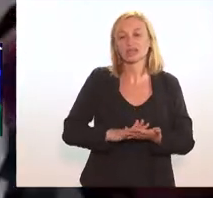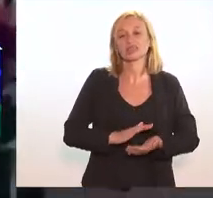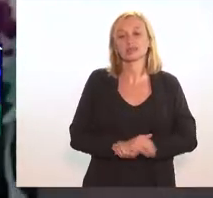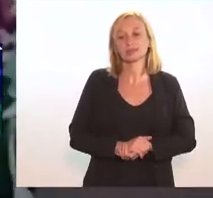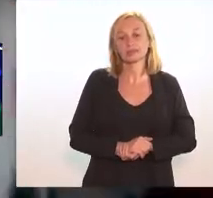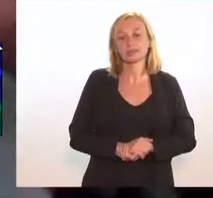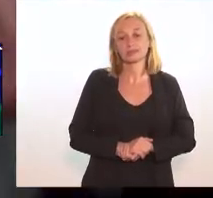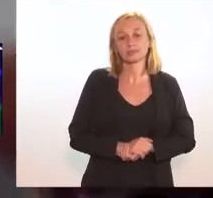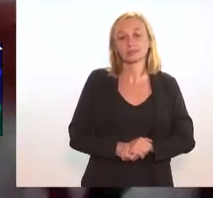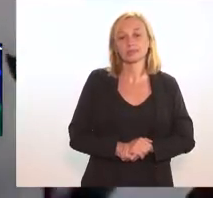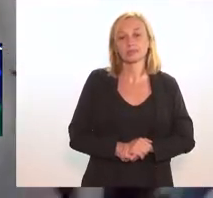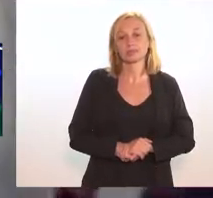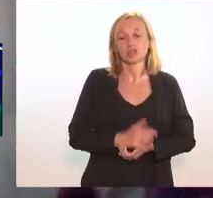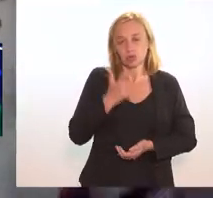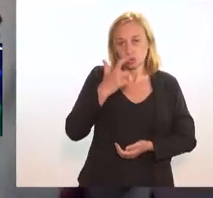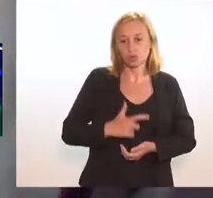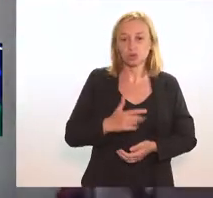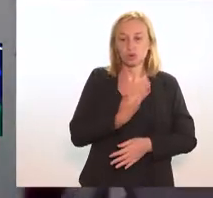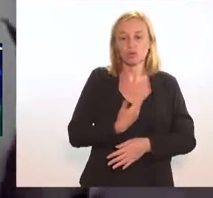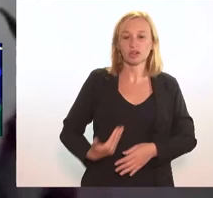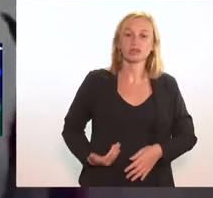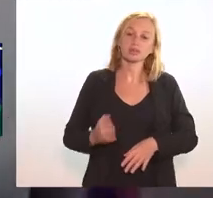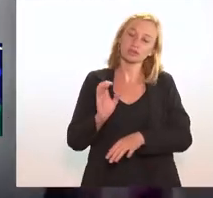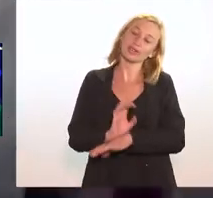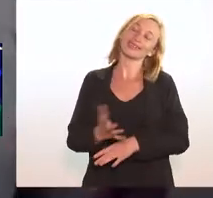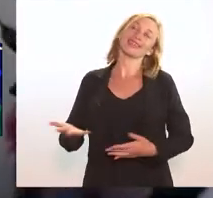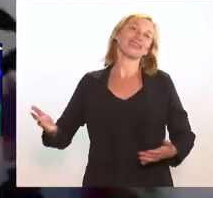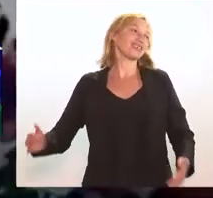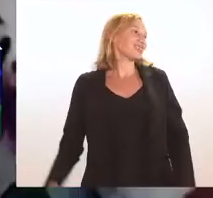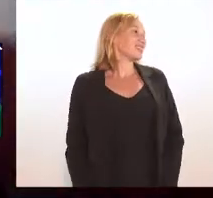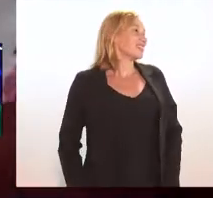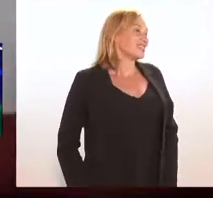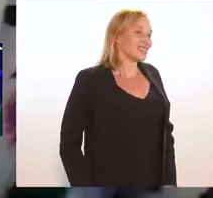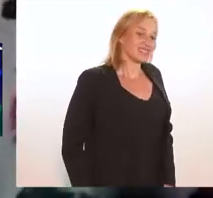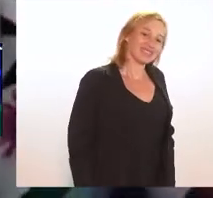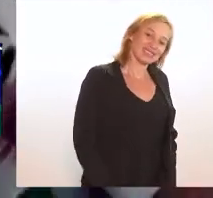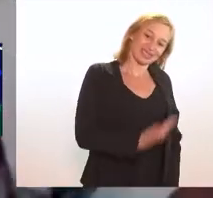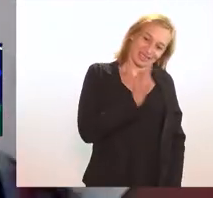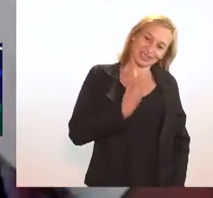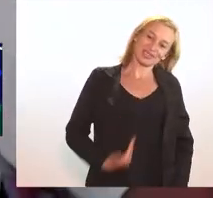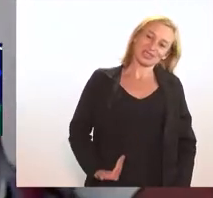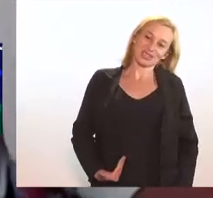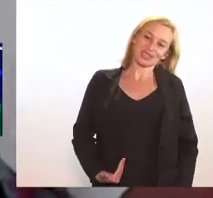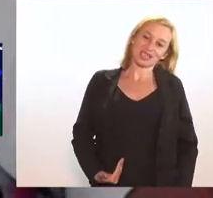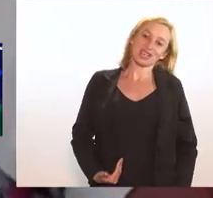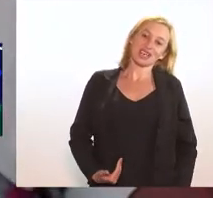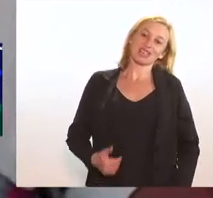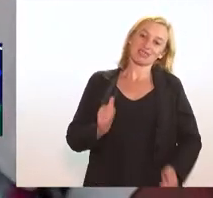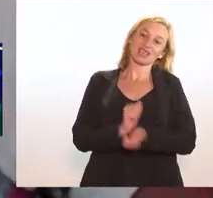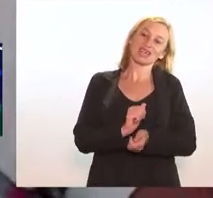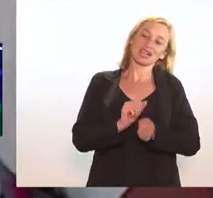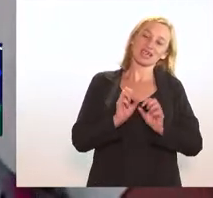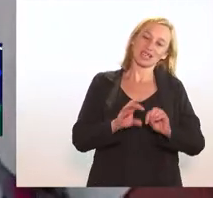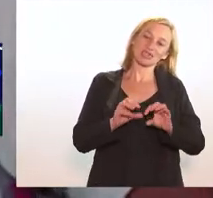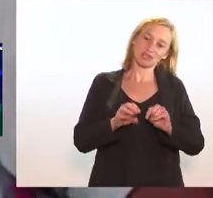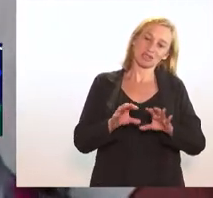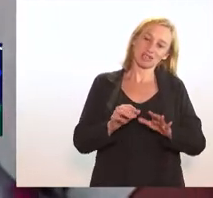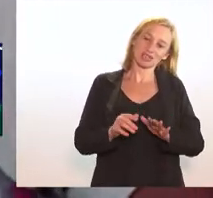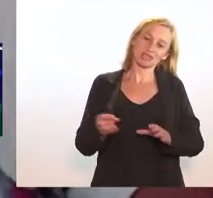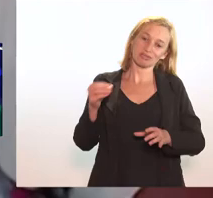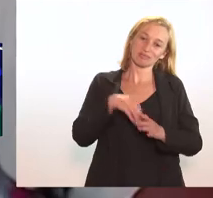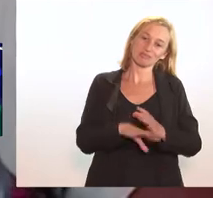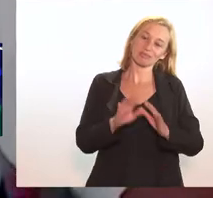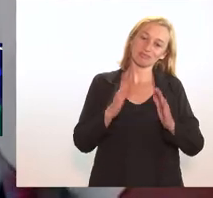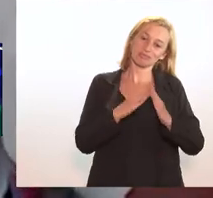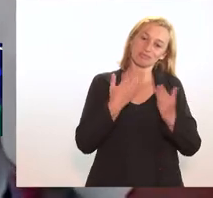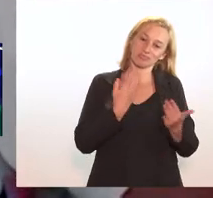agressiva, porque se eu sou governador desse Estado, se eu sou governador desse Estado, a primeira coisa que eu faria era a campanha educativa. Nas